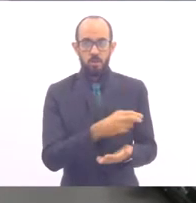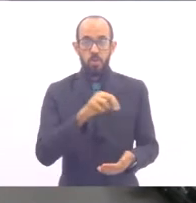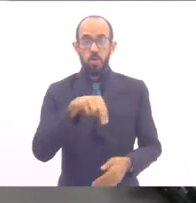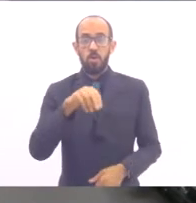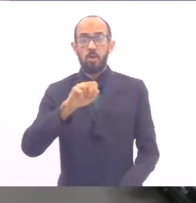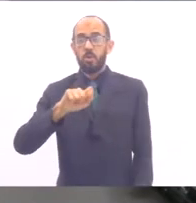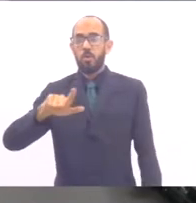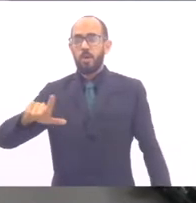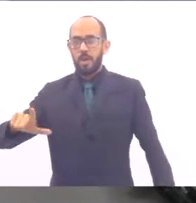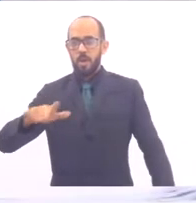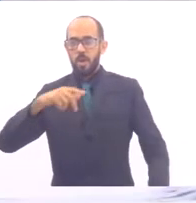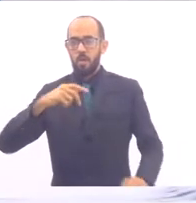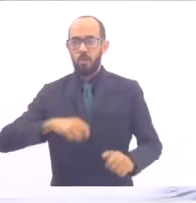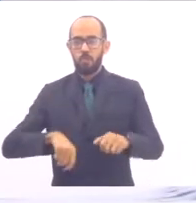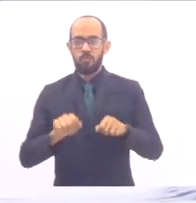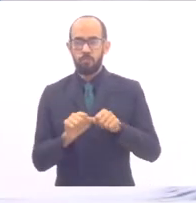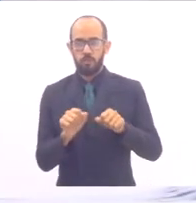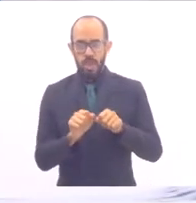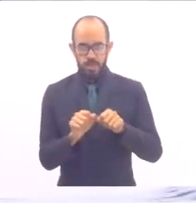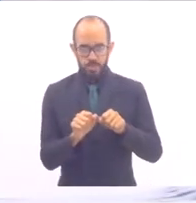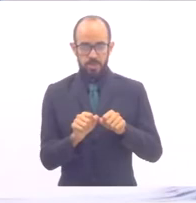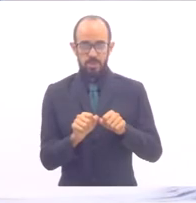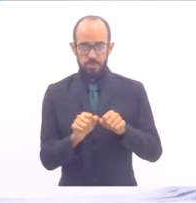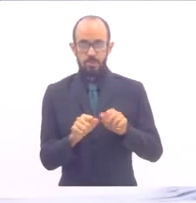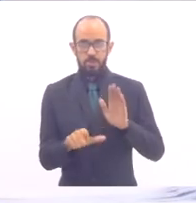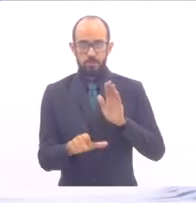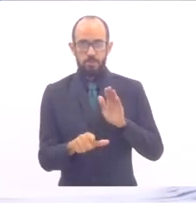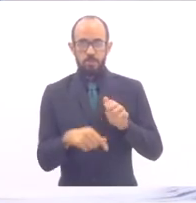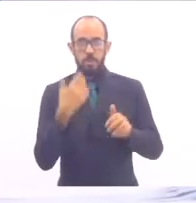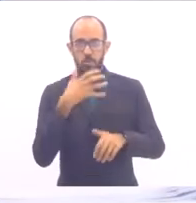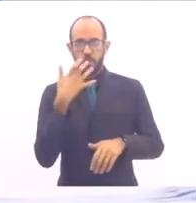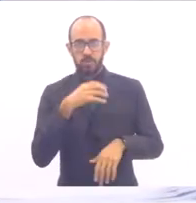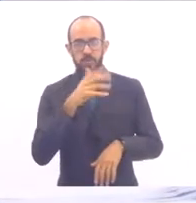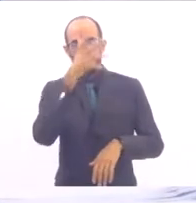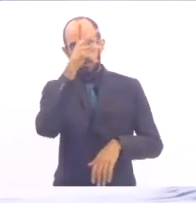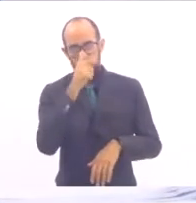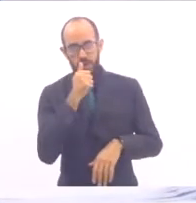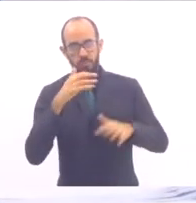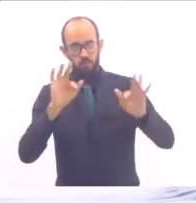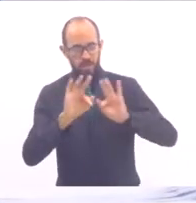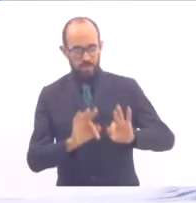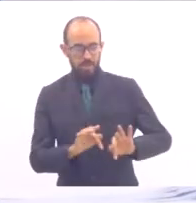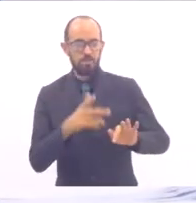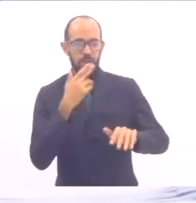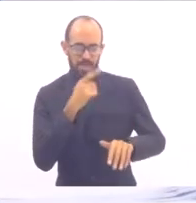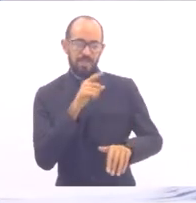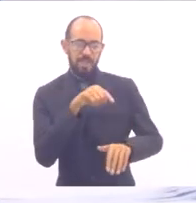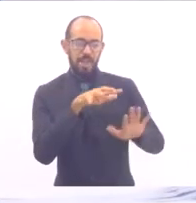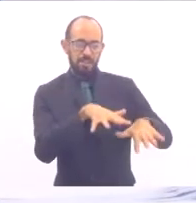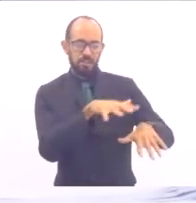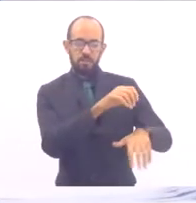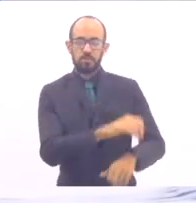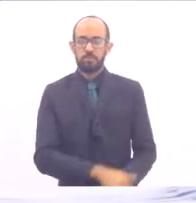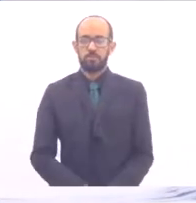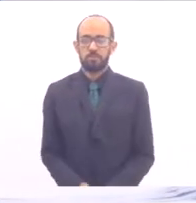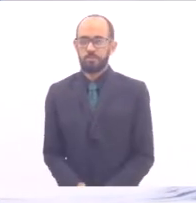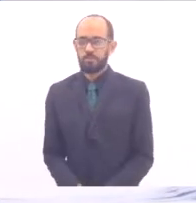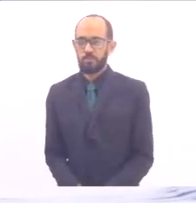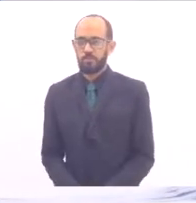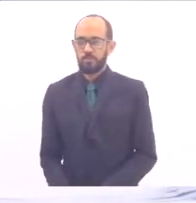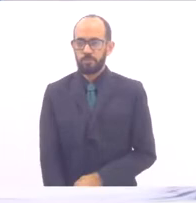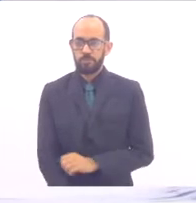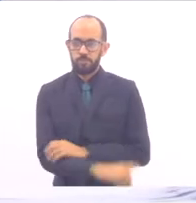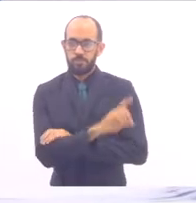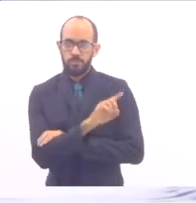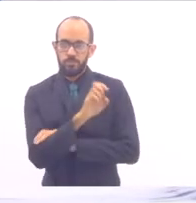chamado Um Palpite Infeliz. Eu acho que se aplica. Ouçamos, Denise. Você se inscreve, Denise. A Denise